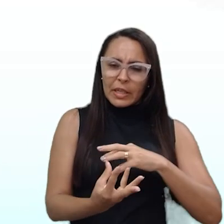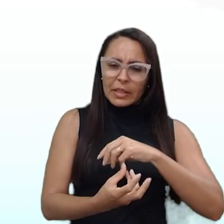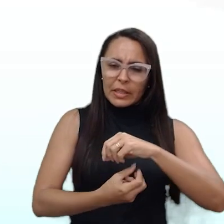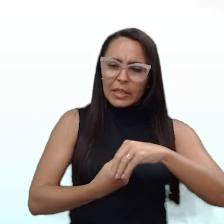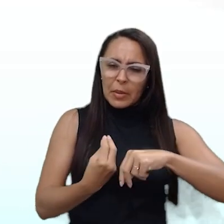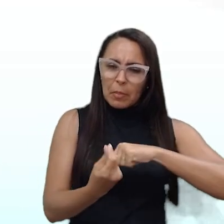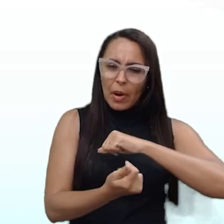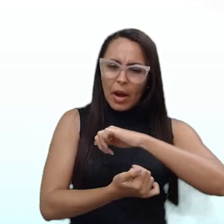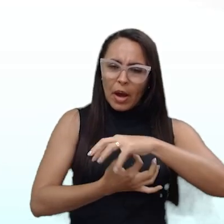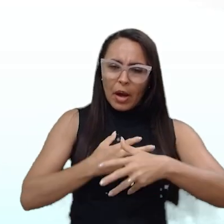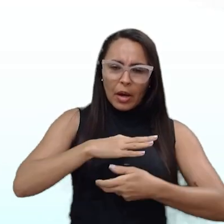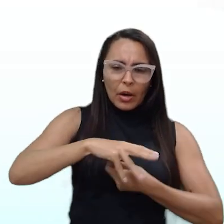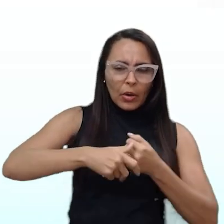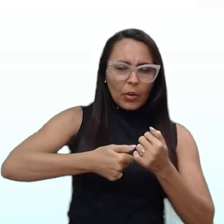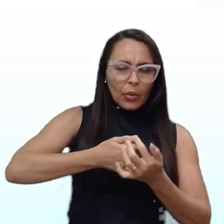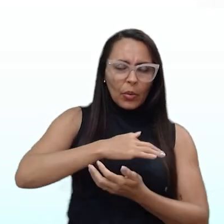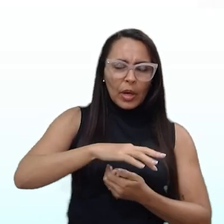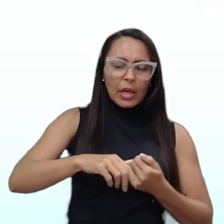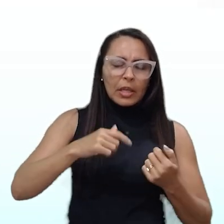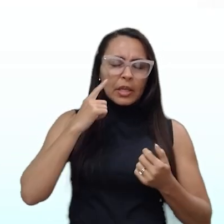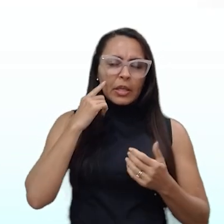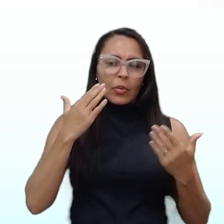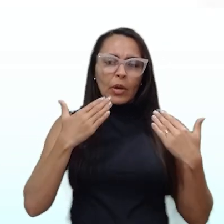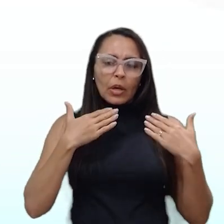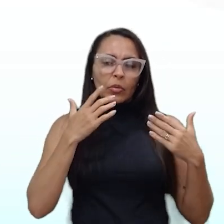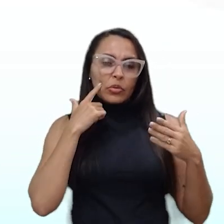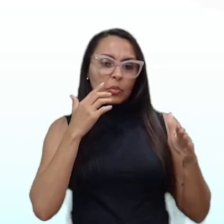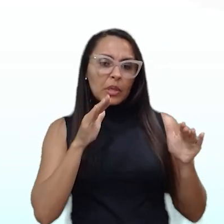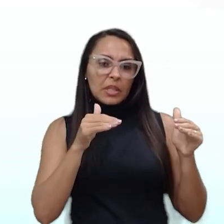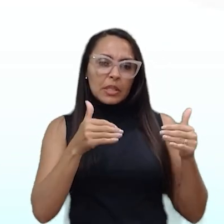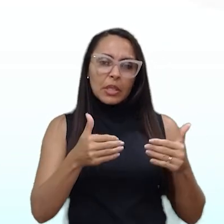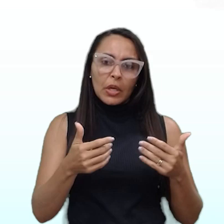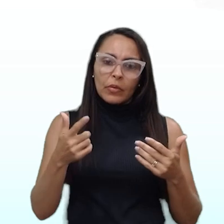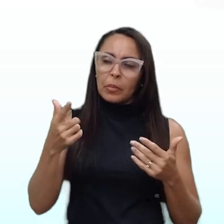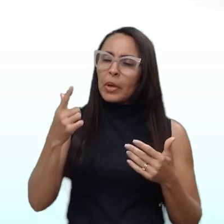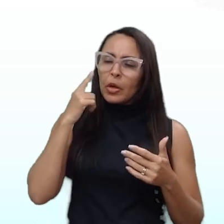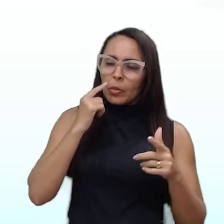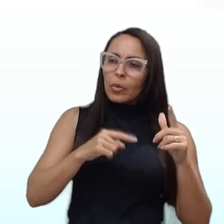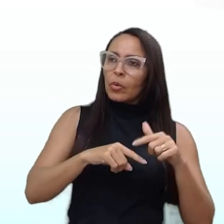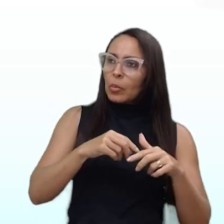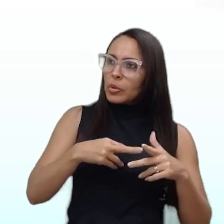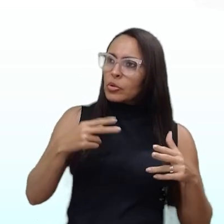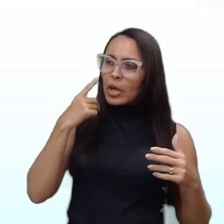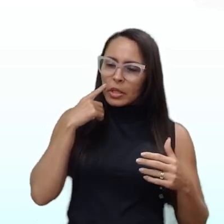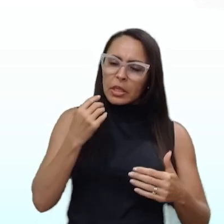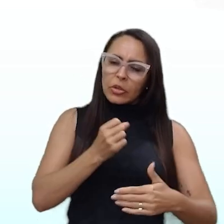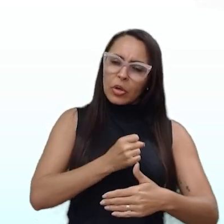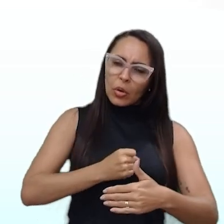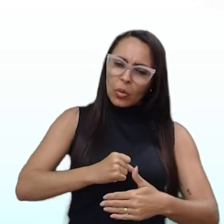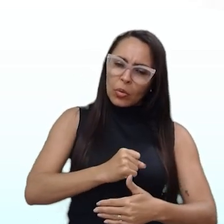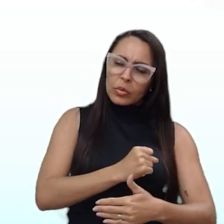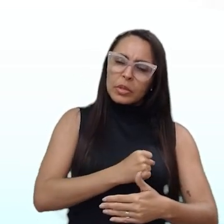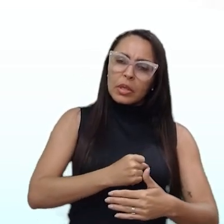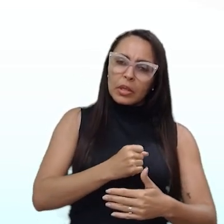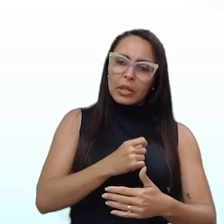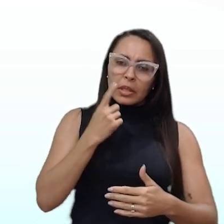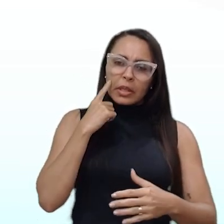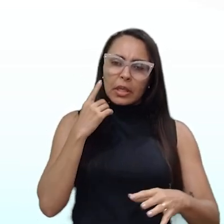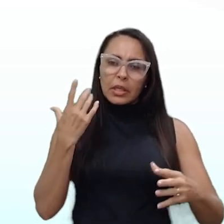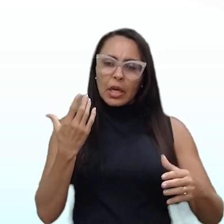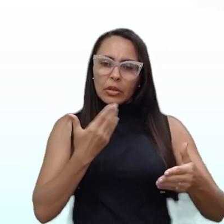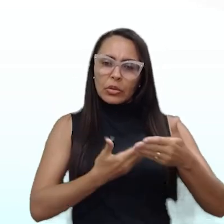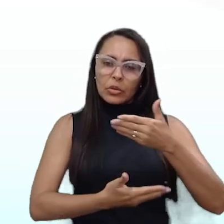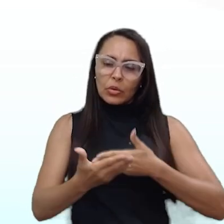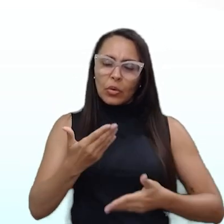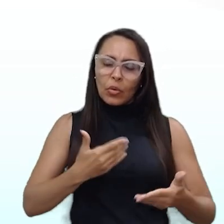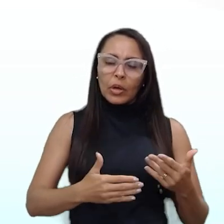barro, ele tem um calor específico alto, fazendo com que, mesmo que o objeto esteja cozinhando, ele ainda vai ter a troca de calor